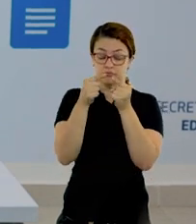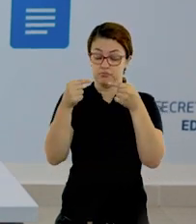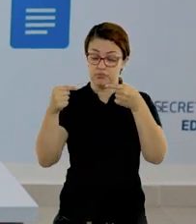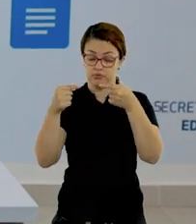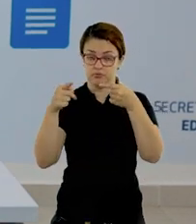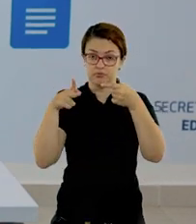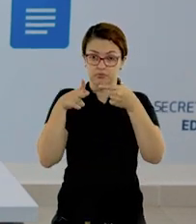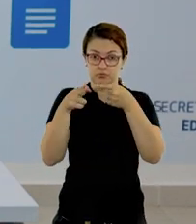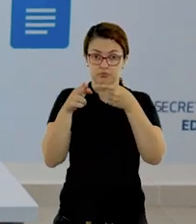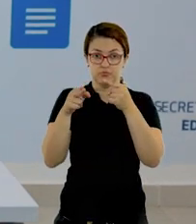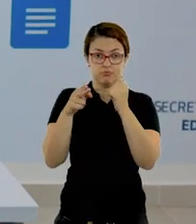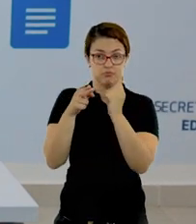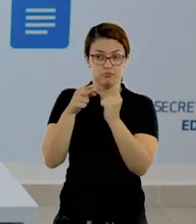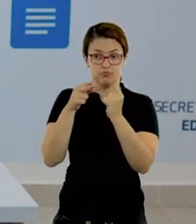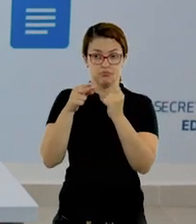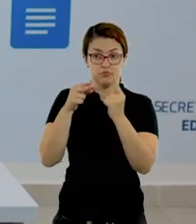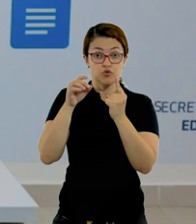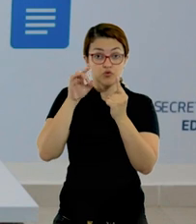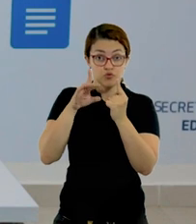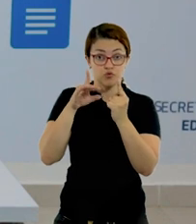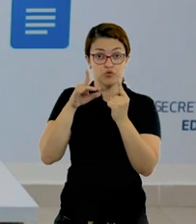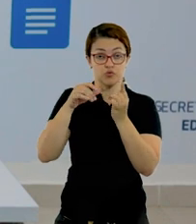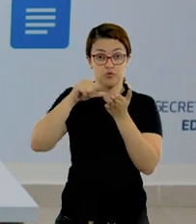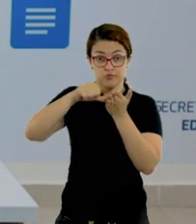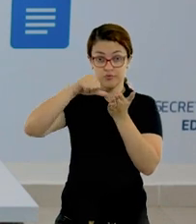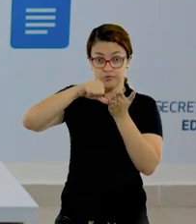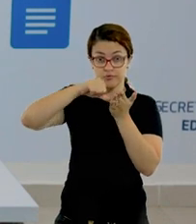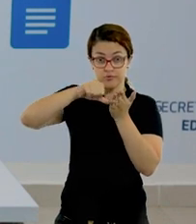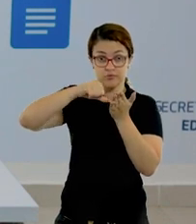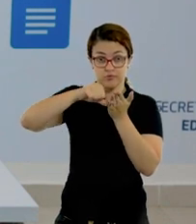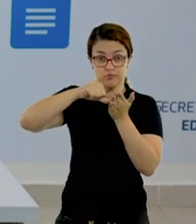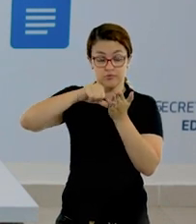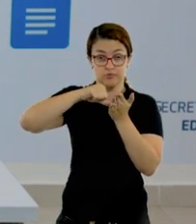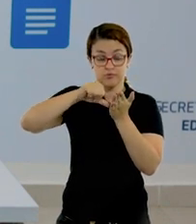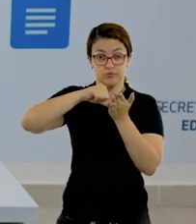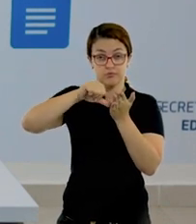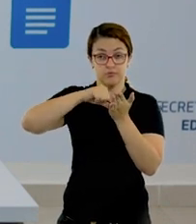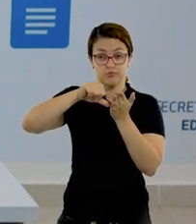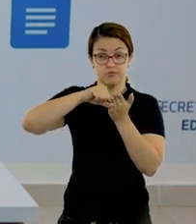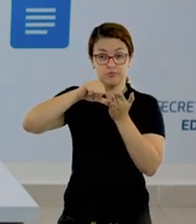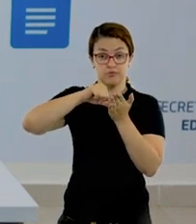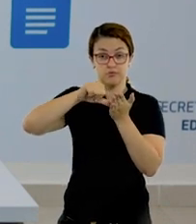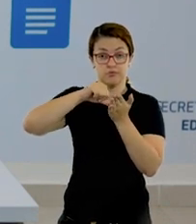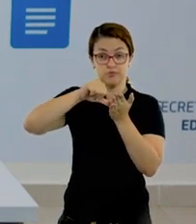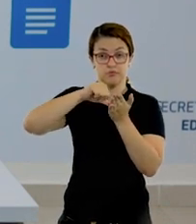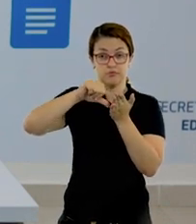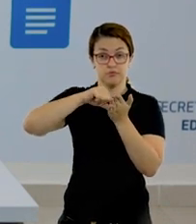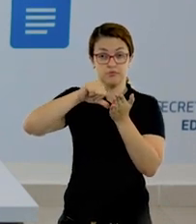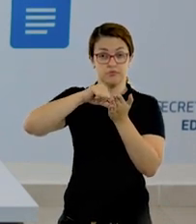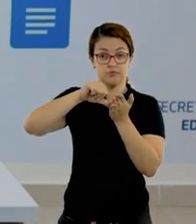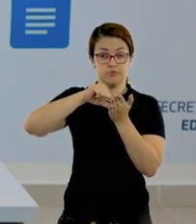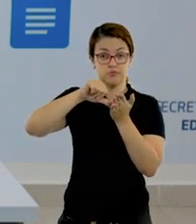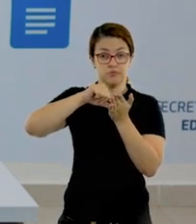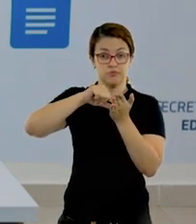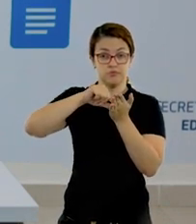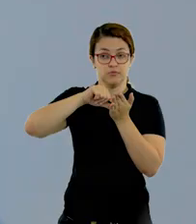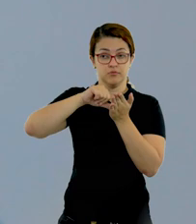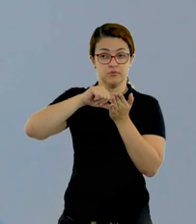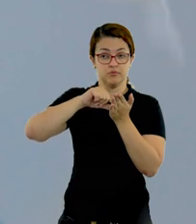duas luvinhas. E essa parte aqui, eu só peguei a fita adesiva, ou fita crepe. Você pega um